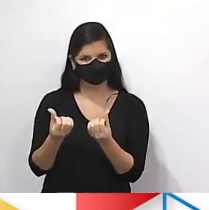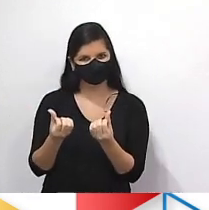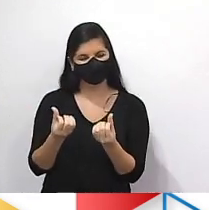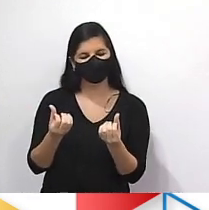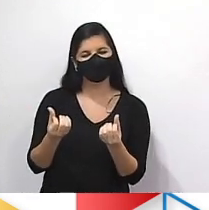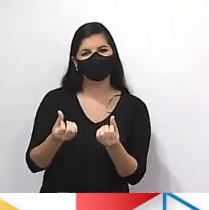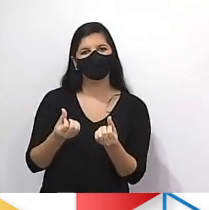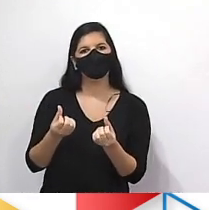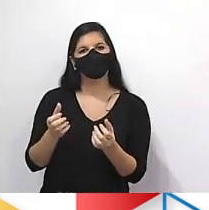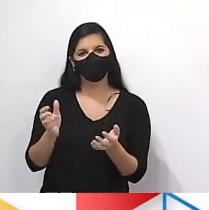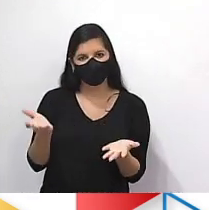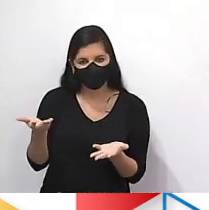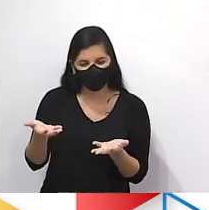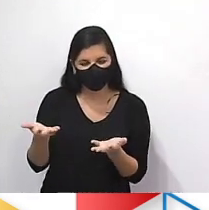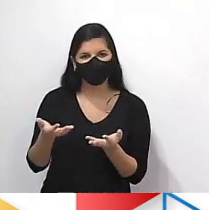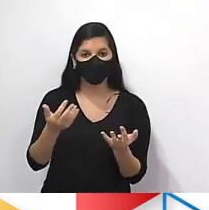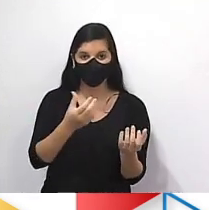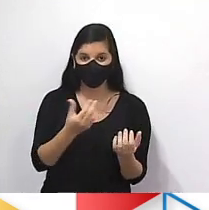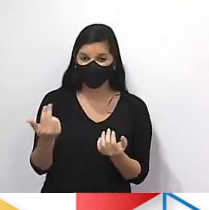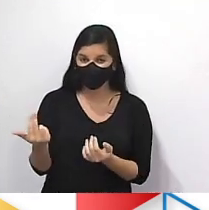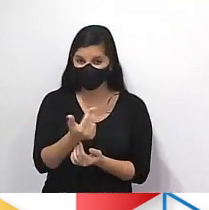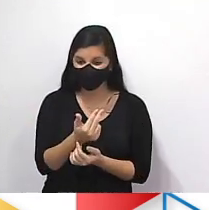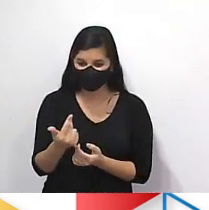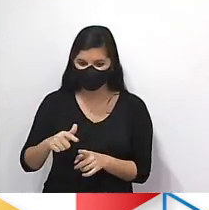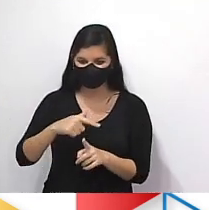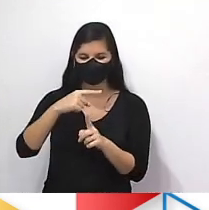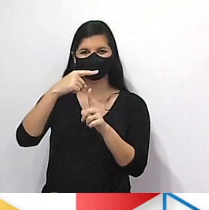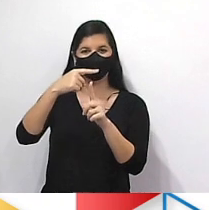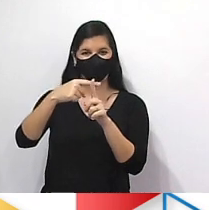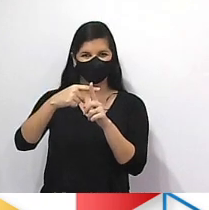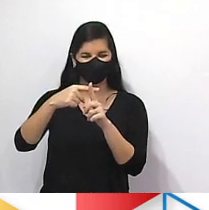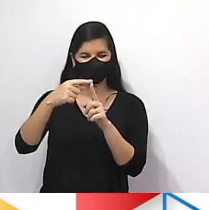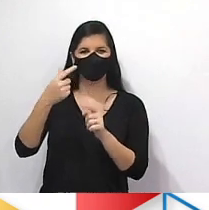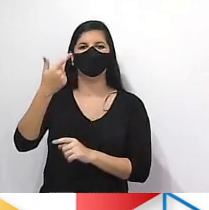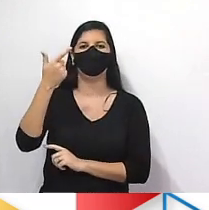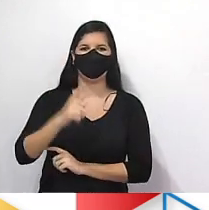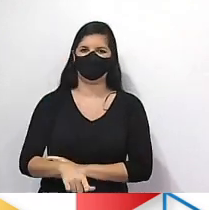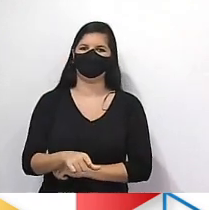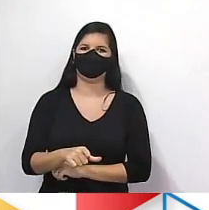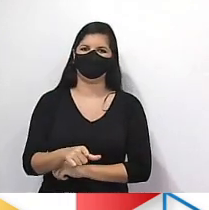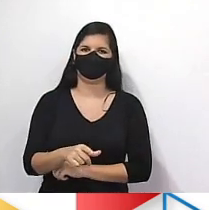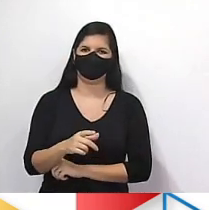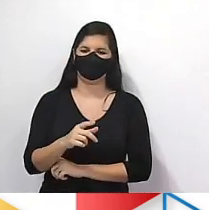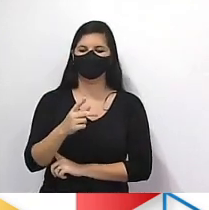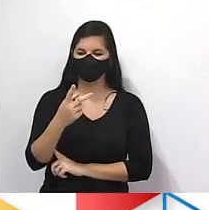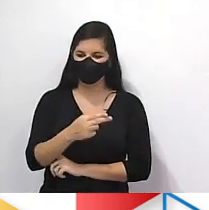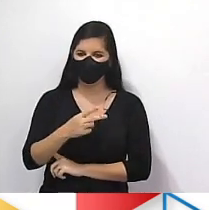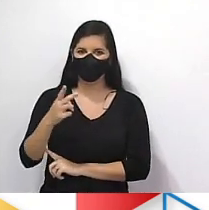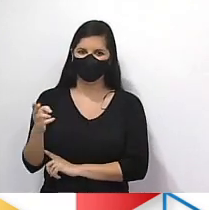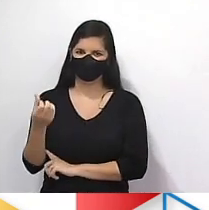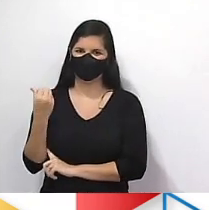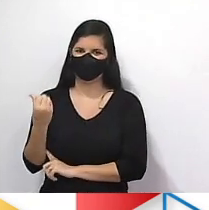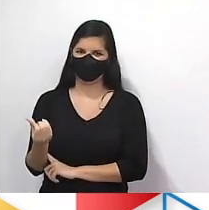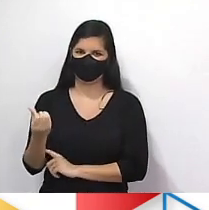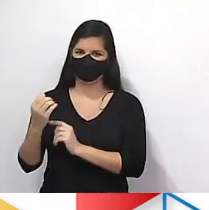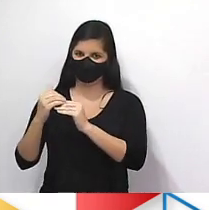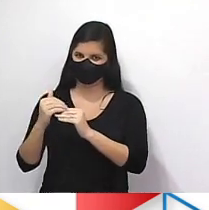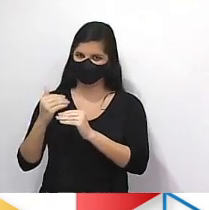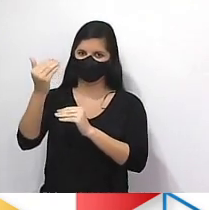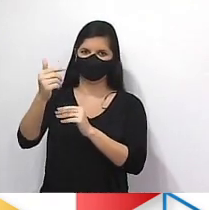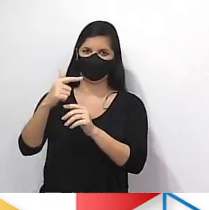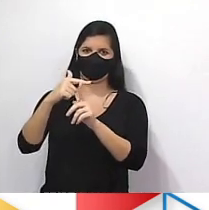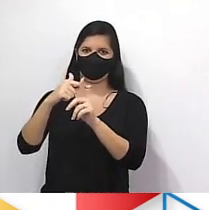fração. O que a gente faz quando a gente soma frações de mesmo denominador? Repete o denominador e soma